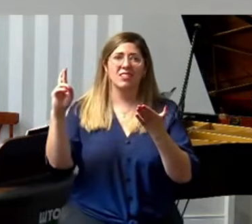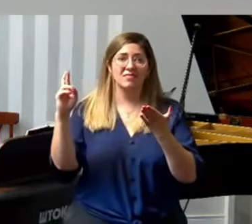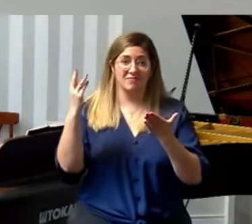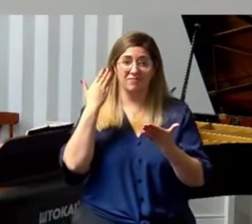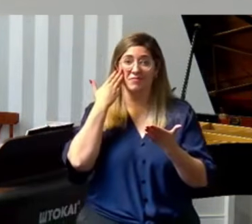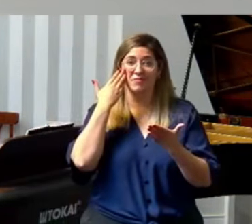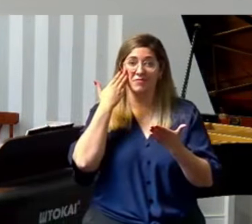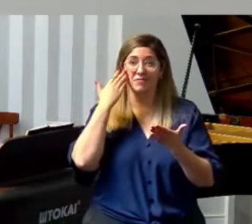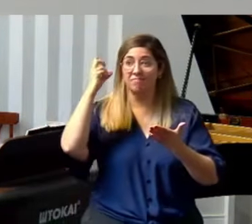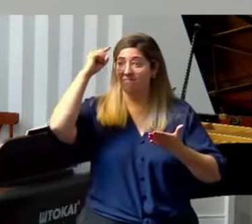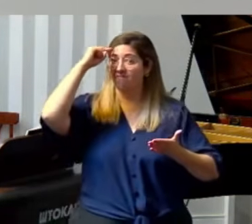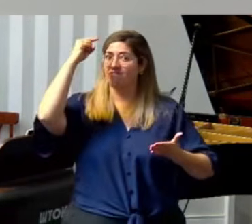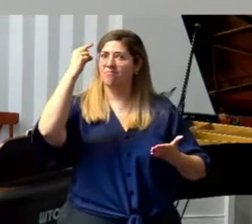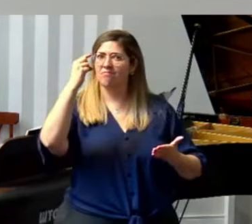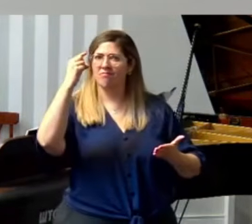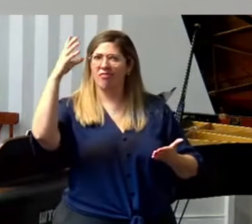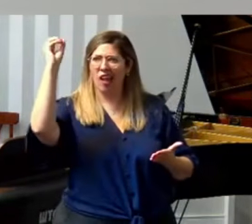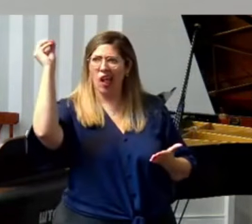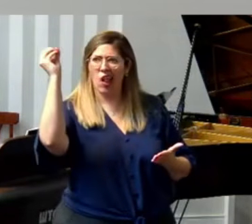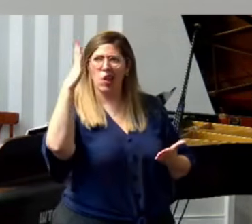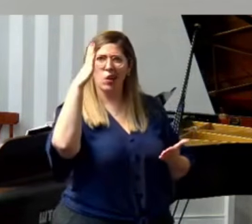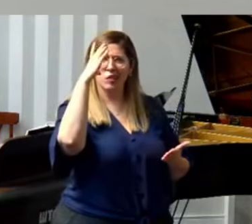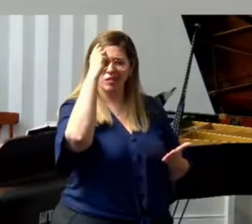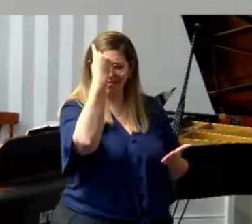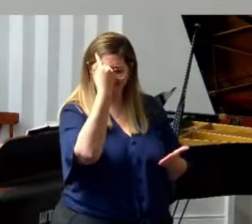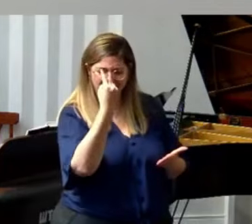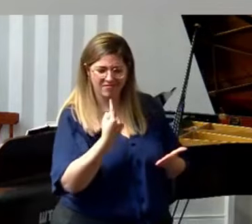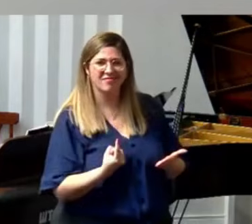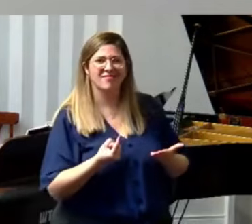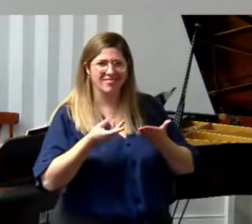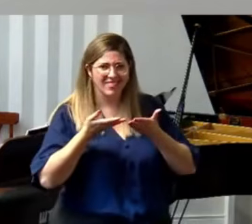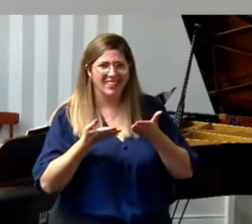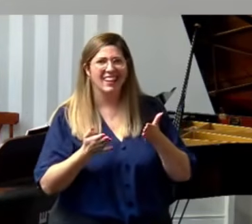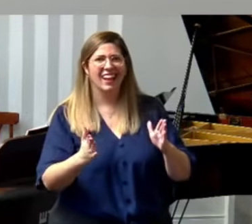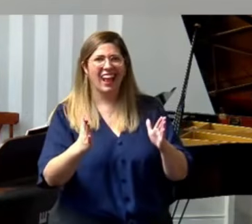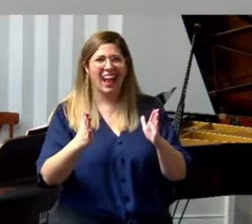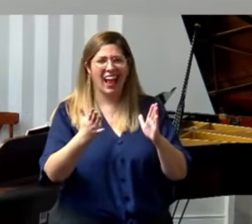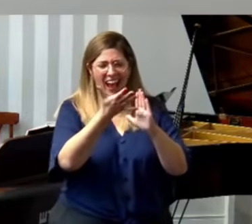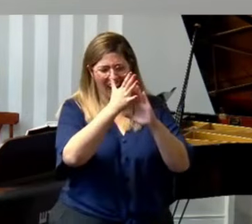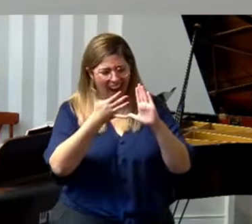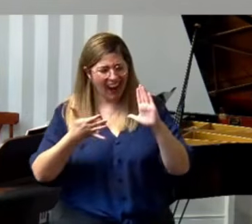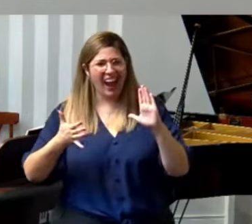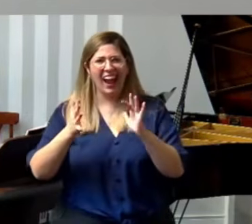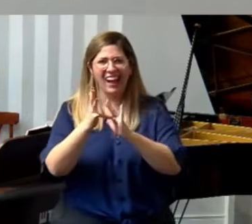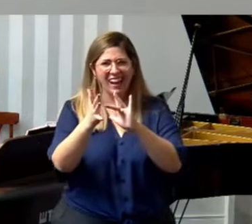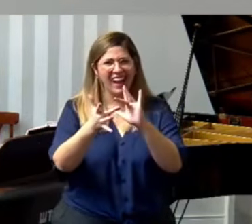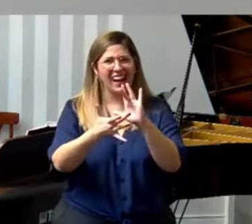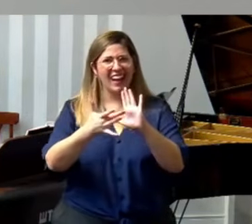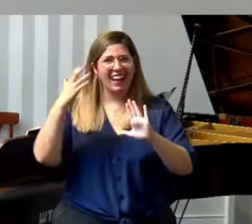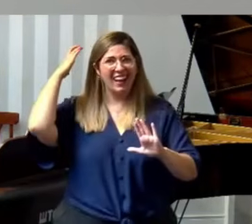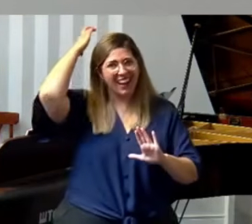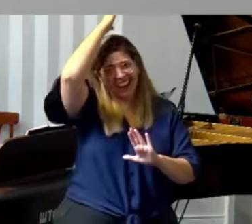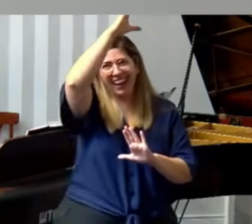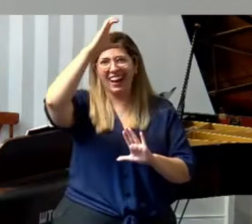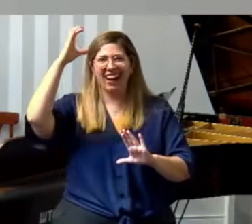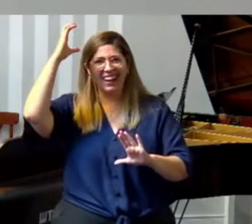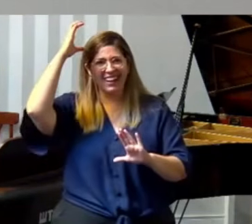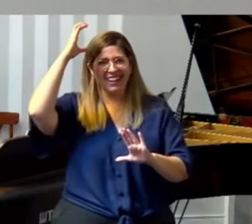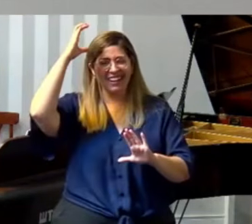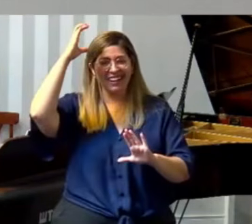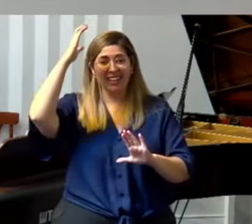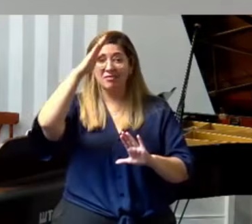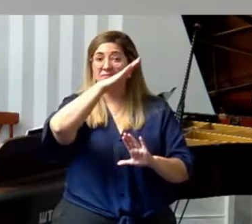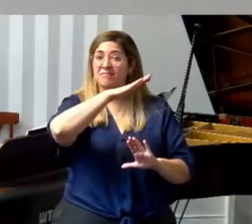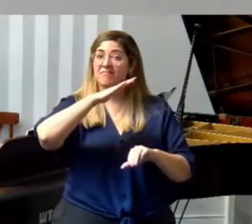nosso Senhor enviou a verdadeira luz, que ilumina a todo homem. enviou seu Filho Jesus Cristo, para